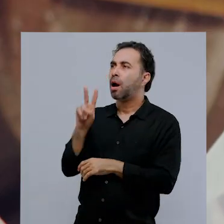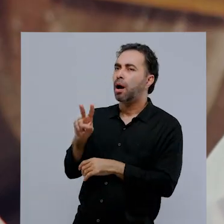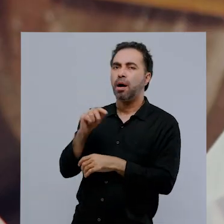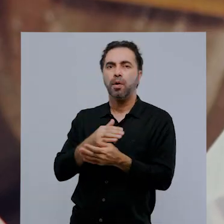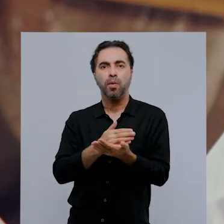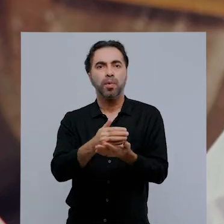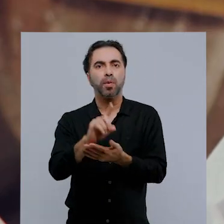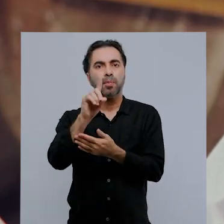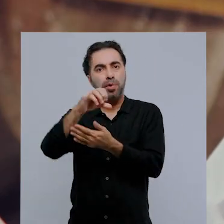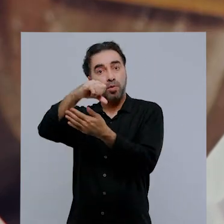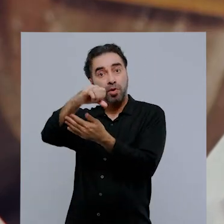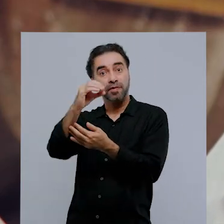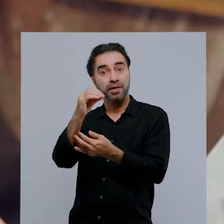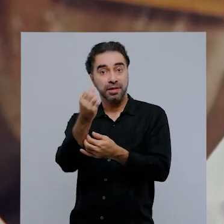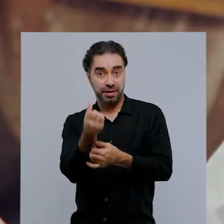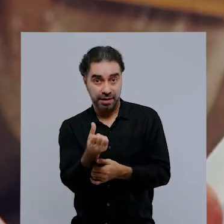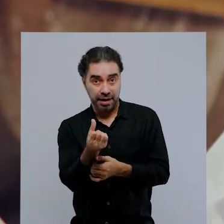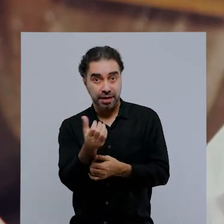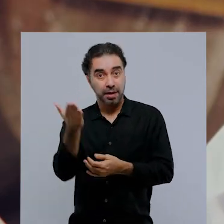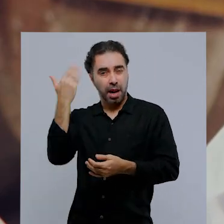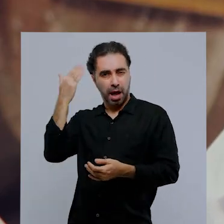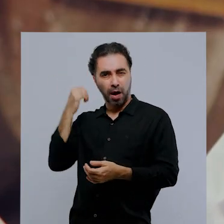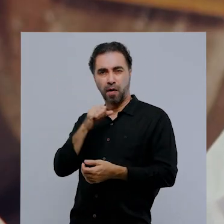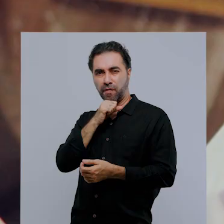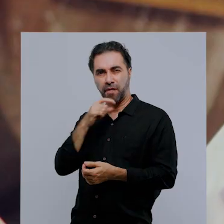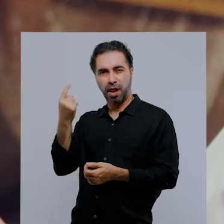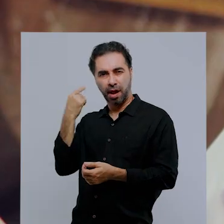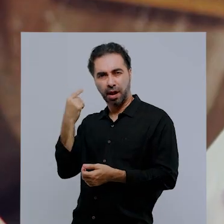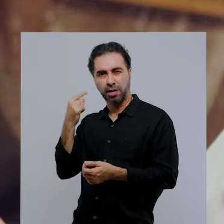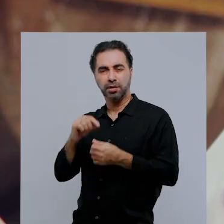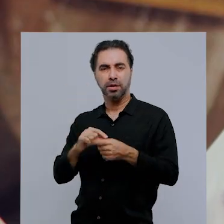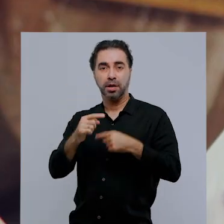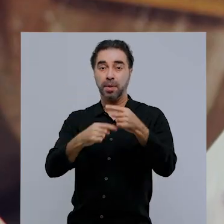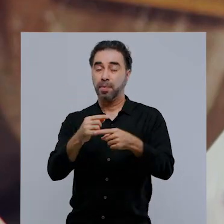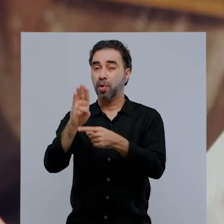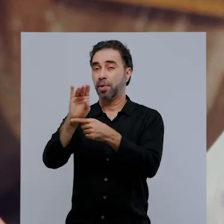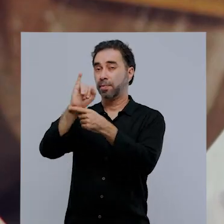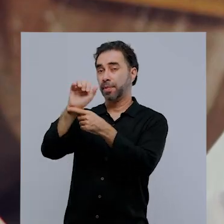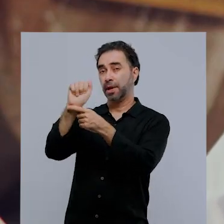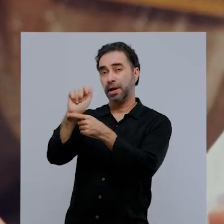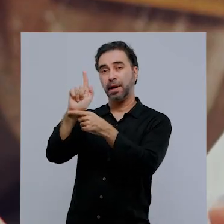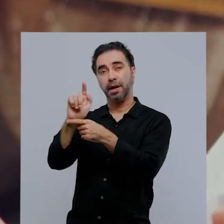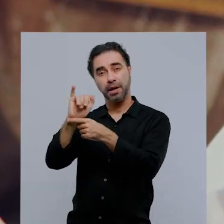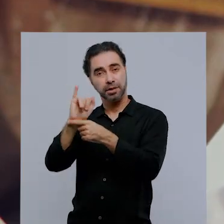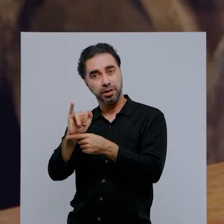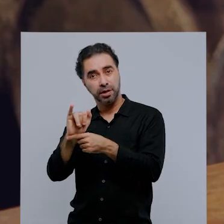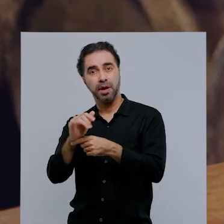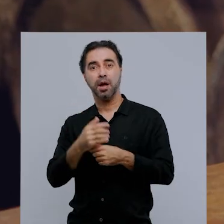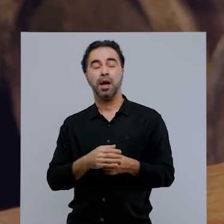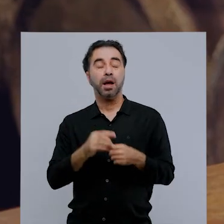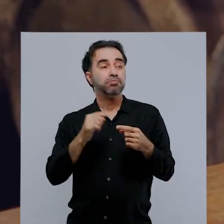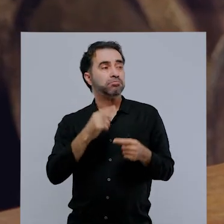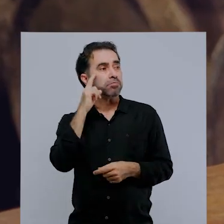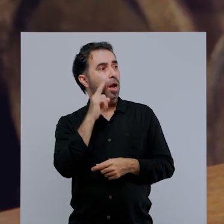em 1906 com o Francisco Schmidt, depois veio pro Maurílio Biagi, né, pai dele. E aí